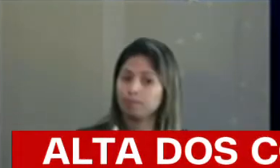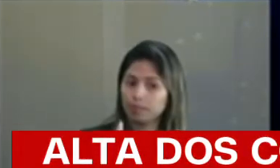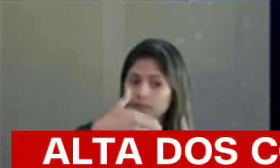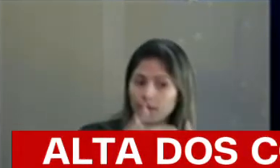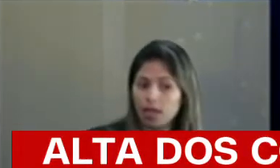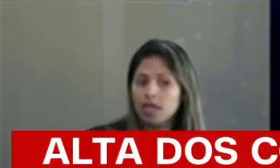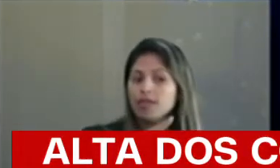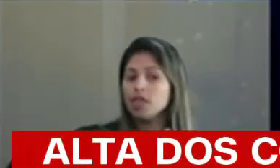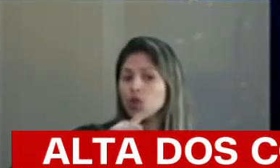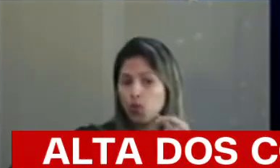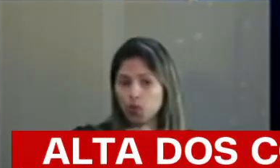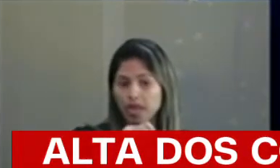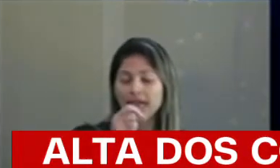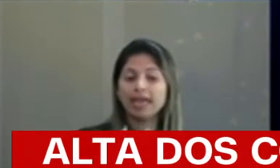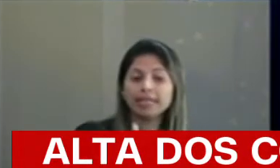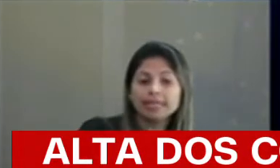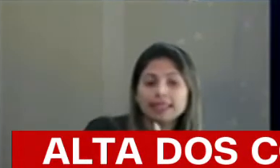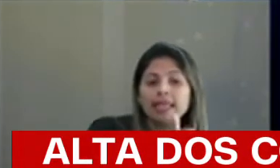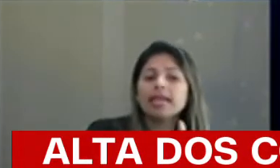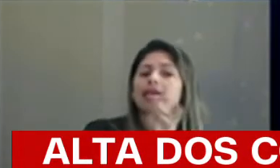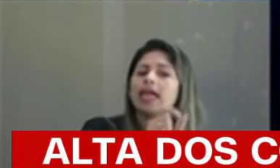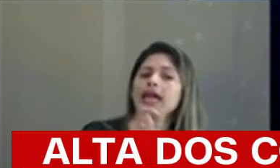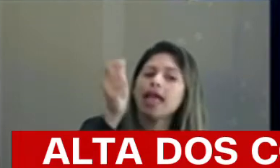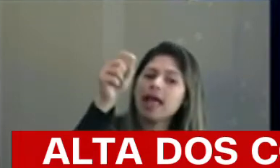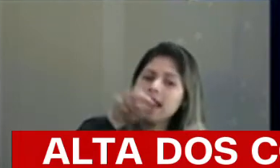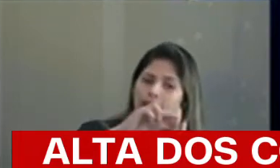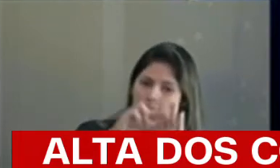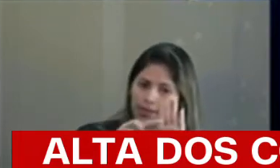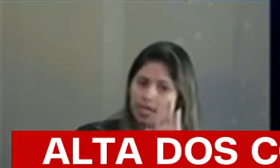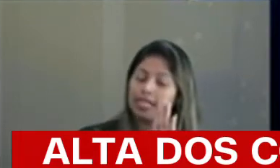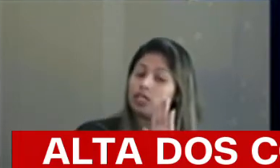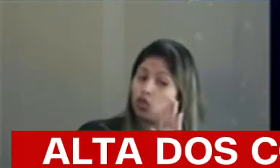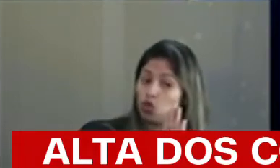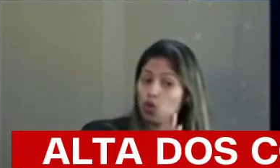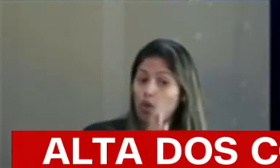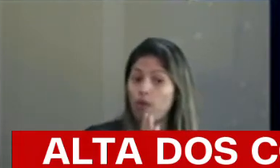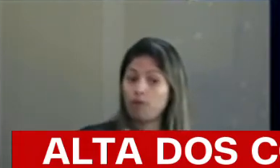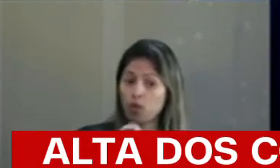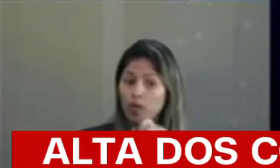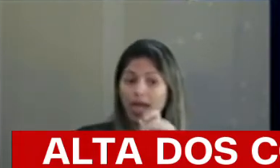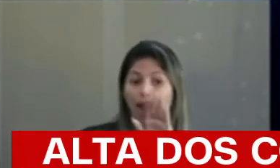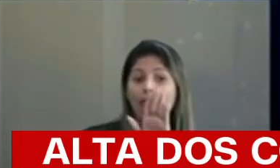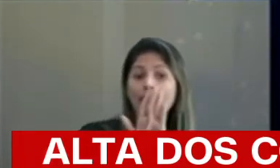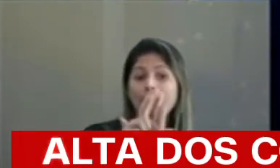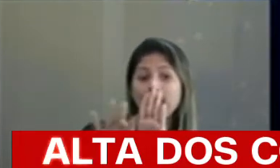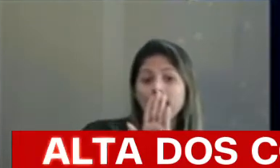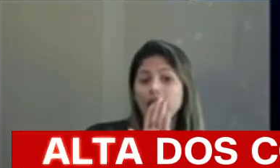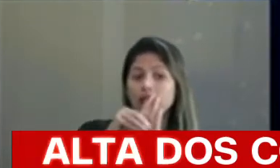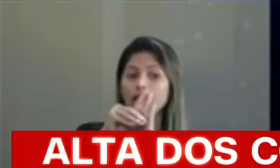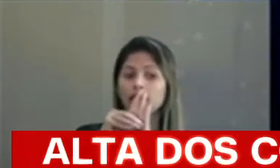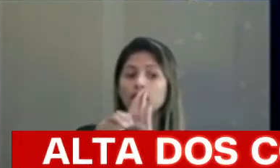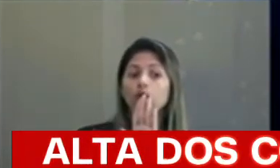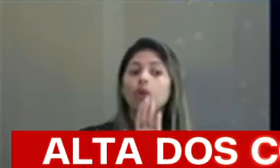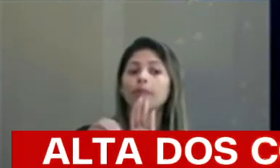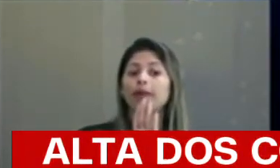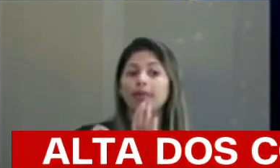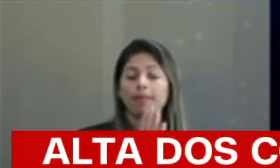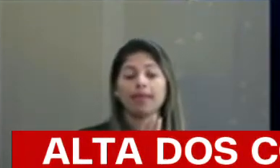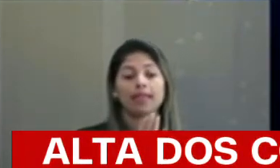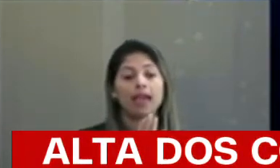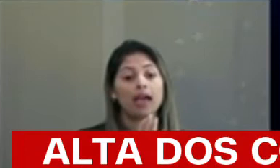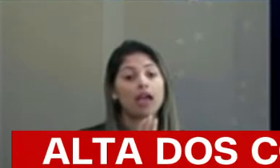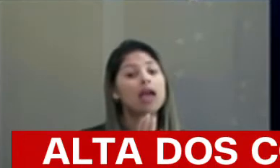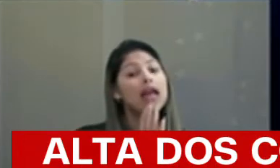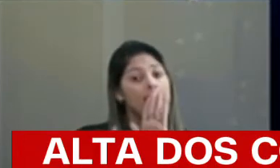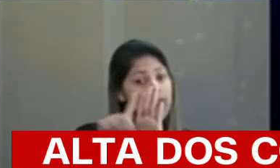a cronologia da matéria, ainda mais recentemente, a lei complementar que esta casa aprovou, a lei